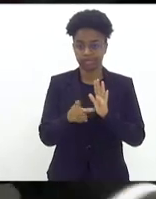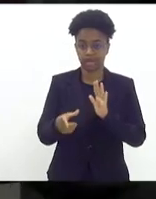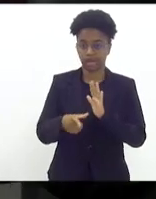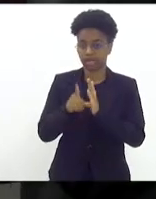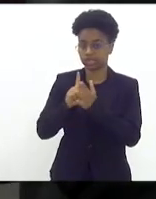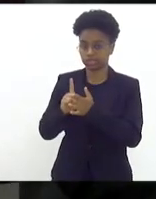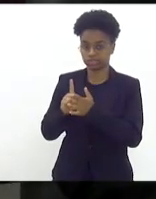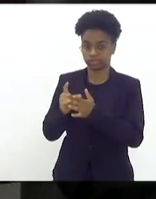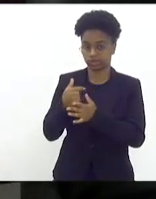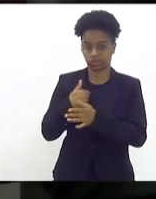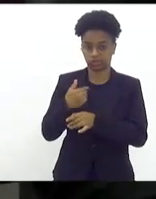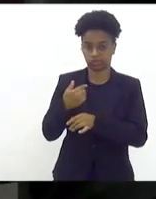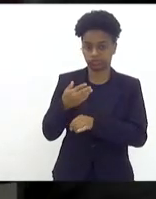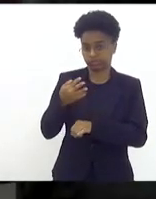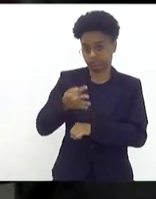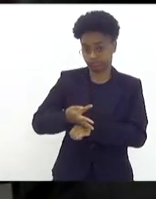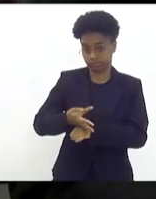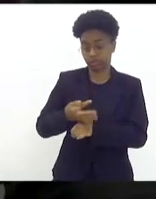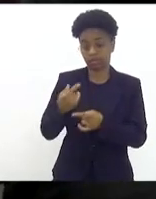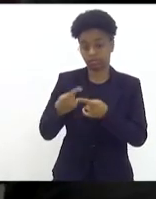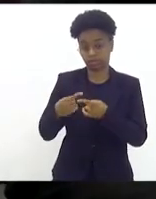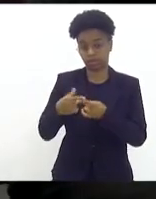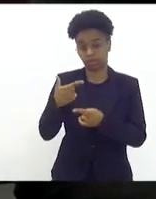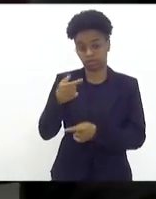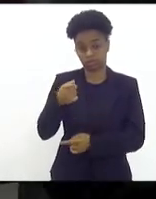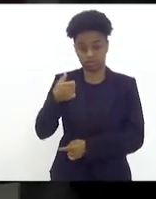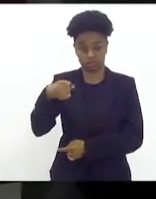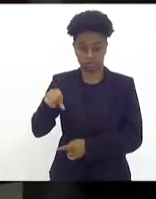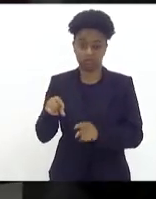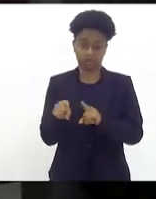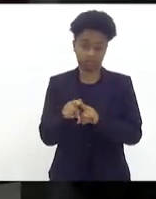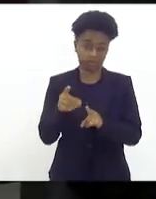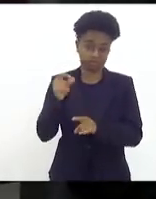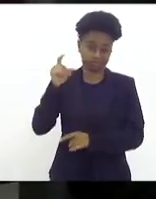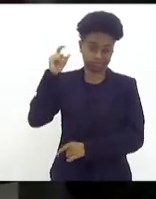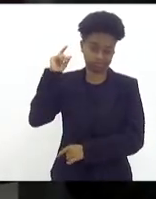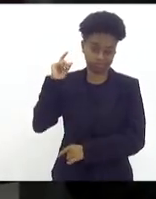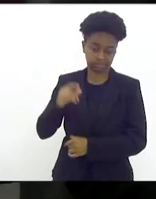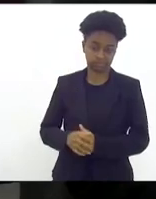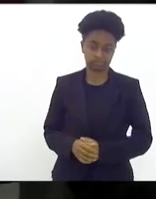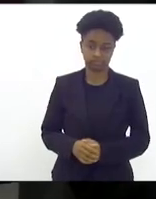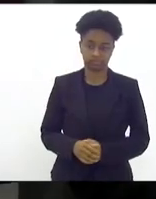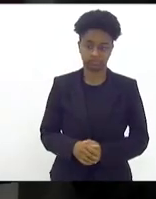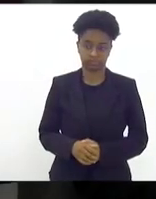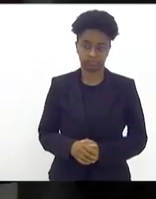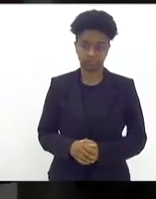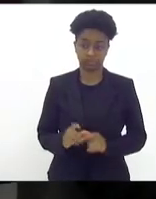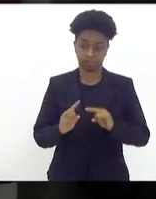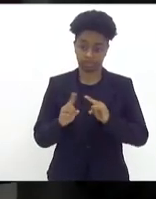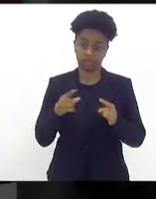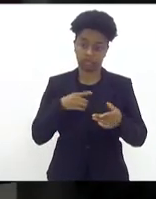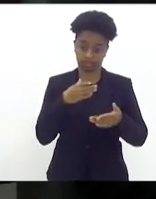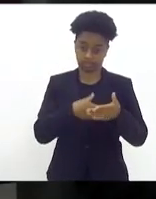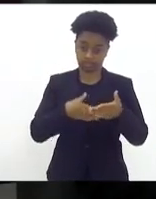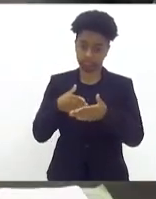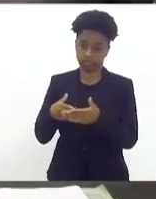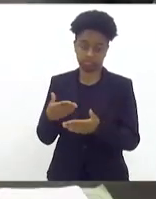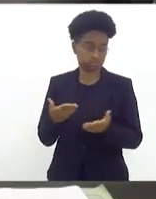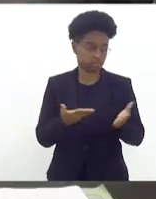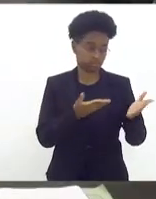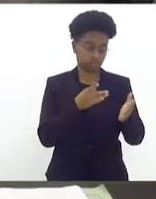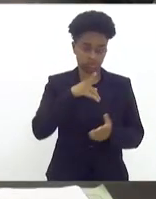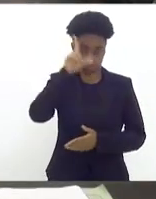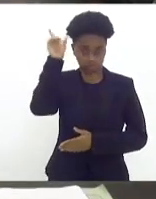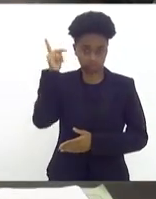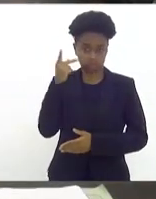estava presente, porque é de 2019 também. Deputada Célia... Mas cria esse impasse. Passar a palavra ao deputado Luiz Paulo. A